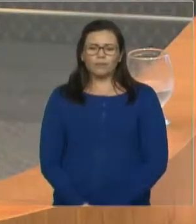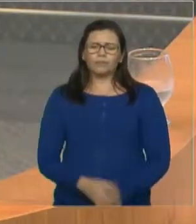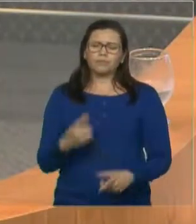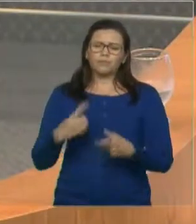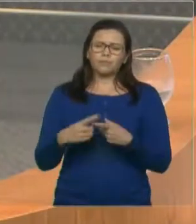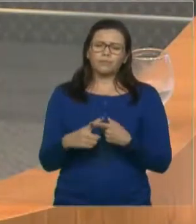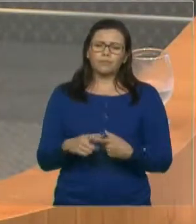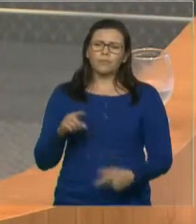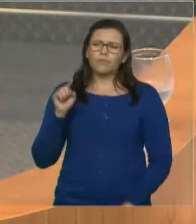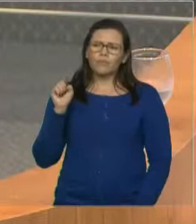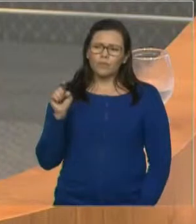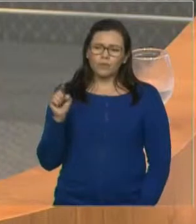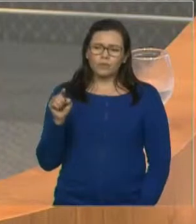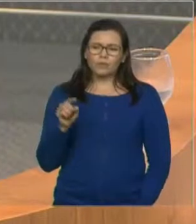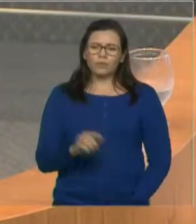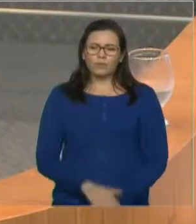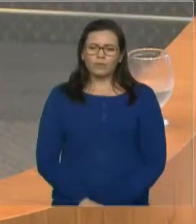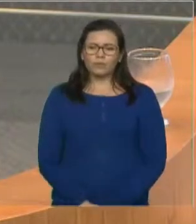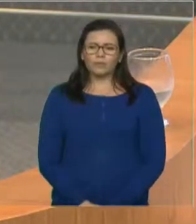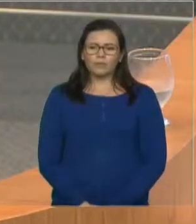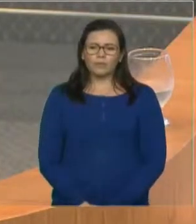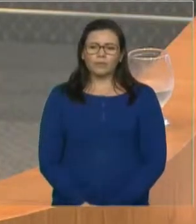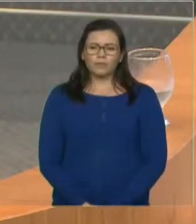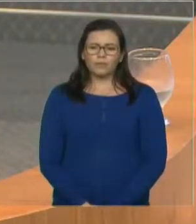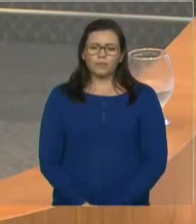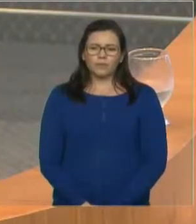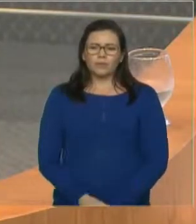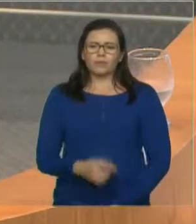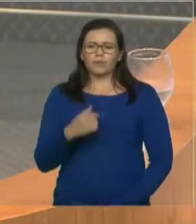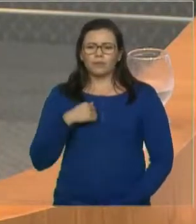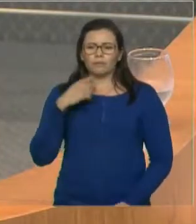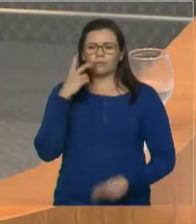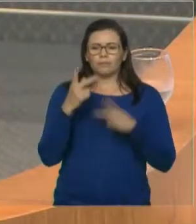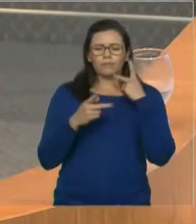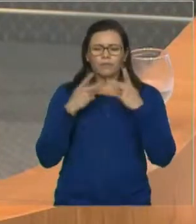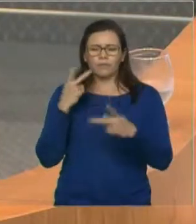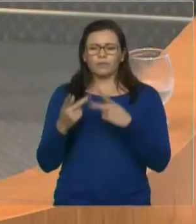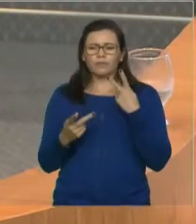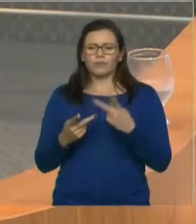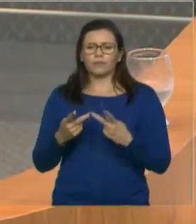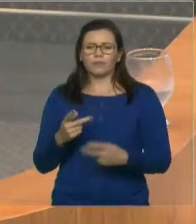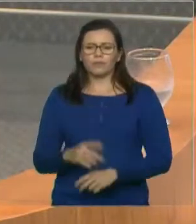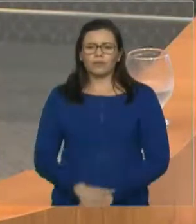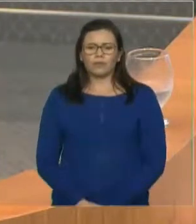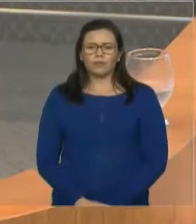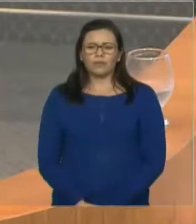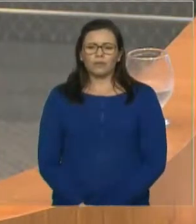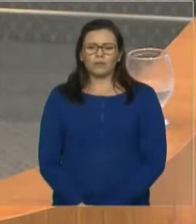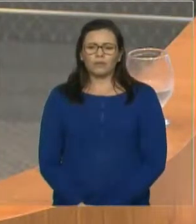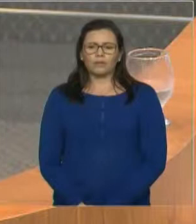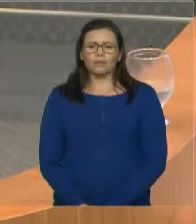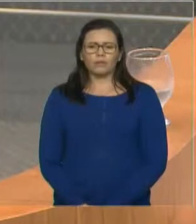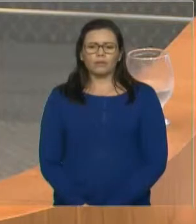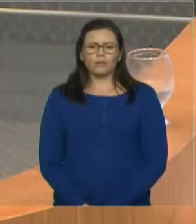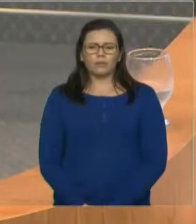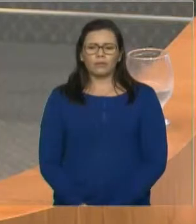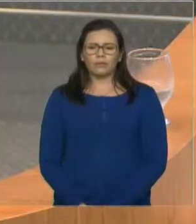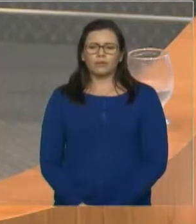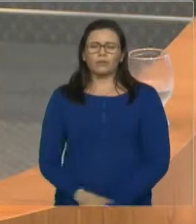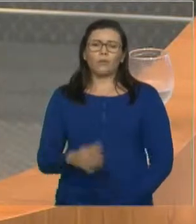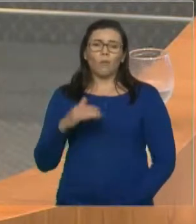Excelência acompanhou aqui dos meus pronunciamentos desde dessa primeira legislatura, quando iniciou,